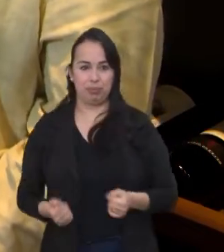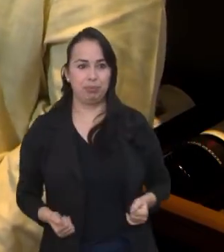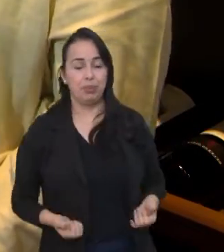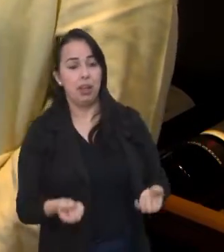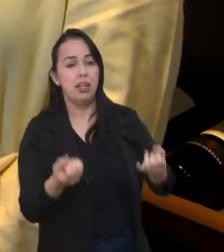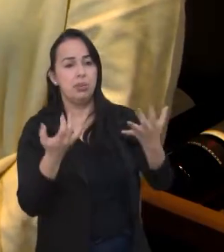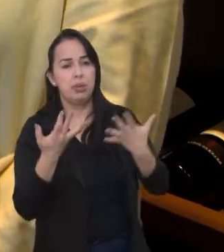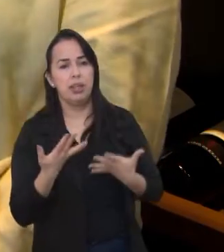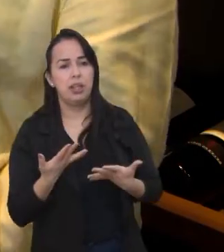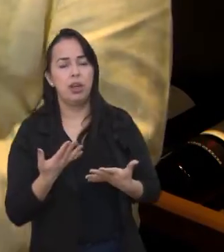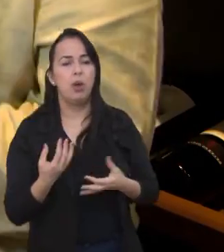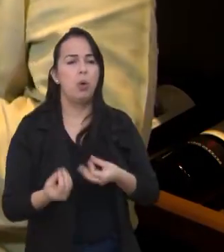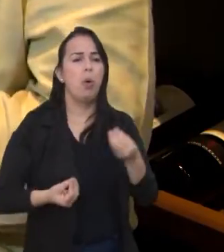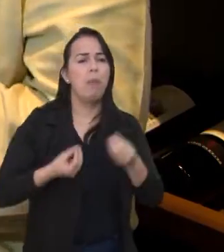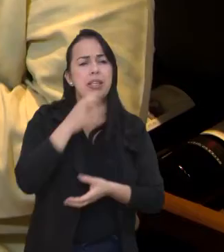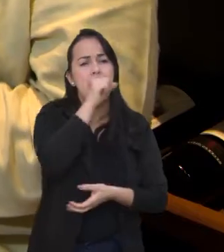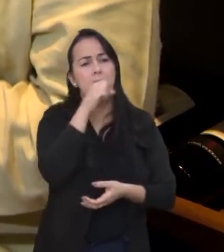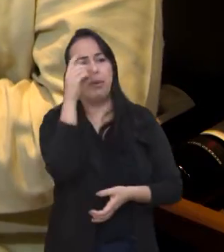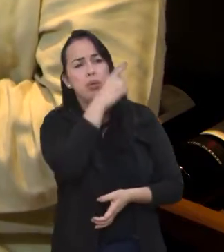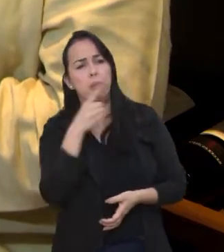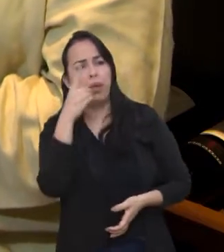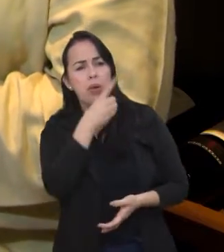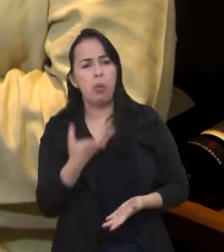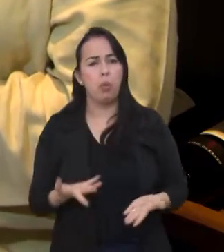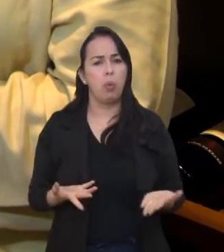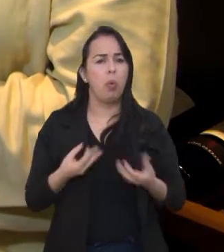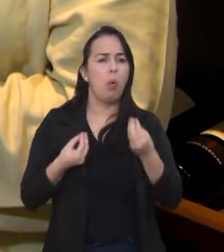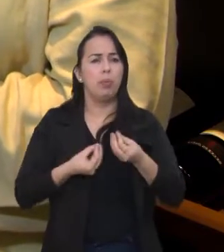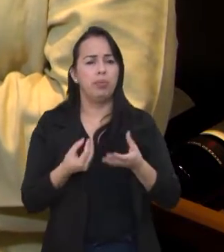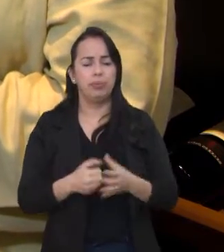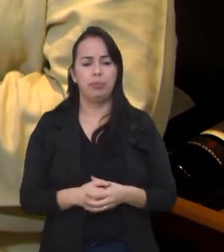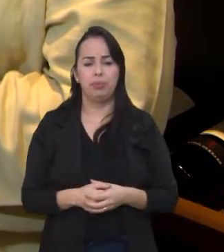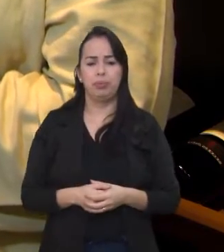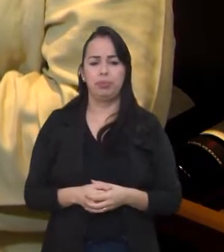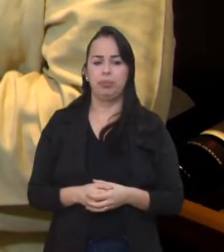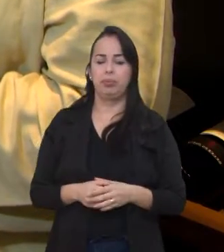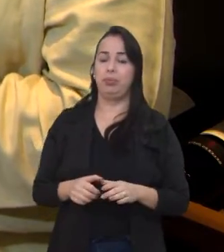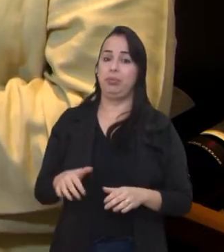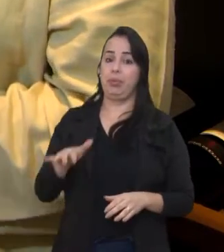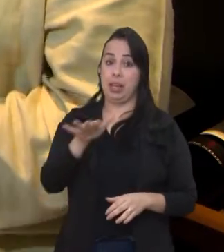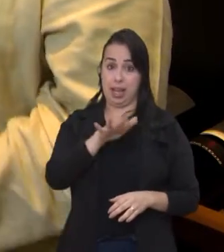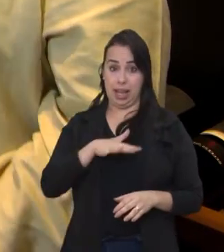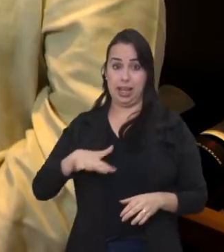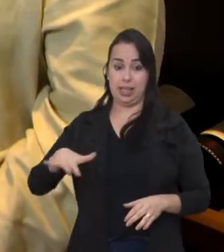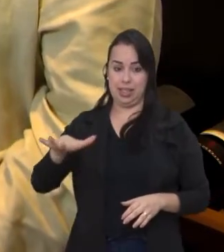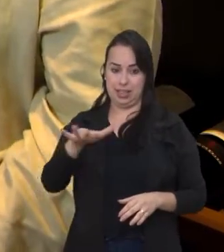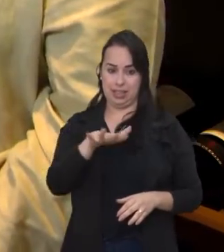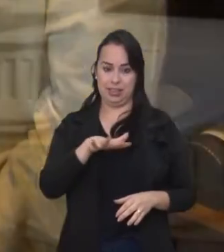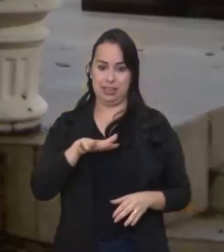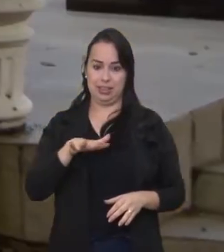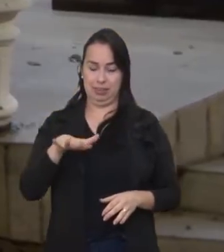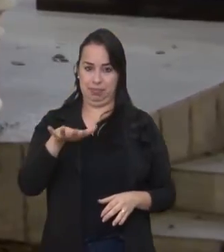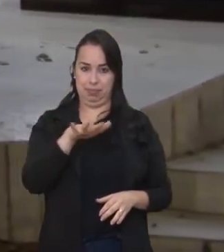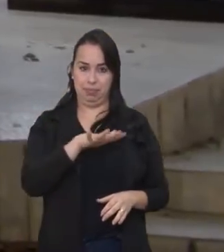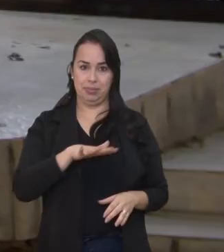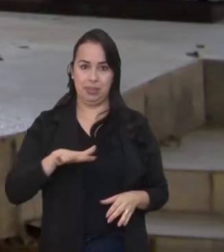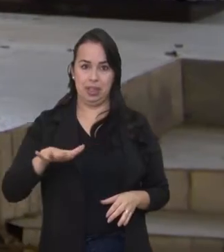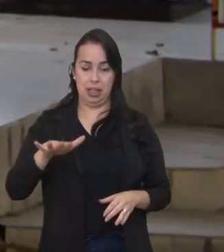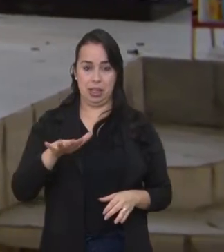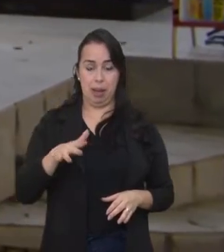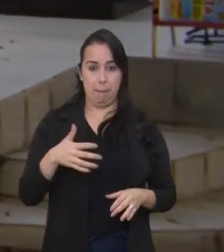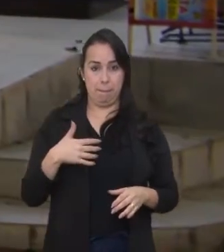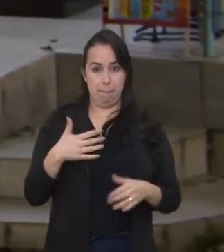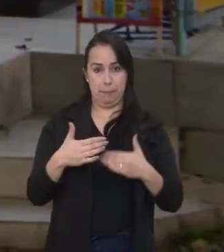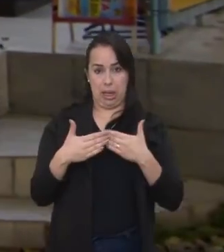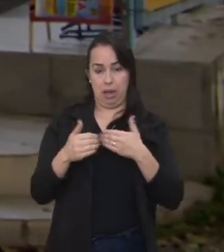de semana, da passagem aqui no Jardim Esplanada. Aqui no pedaço aqui da onde eu tô, aqui